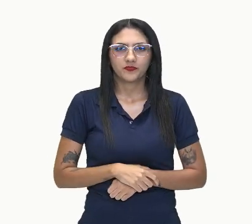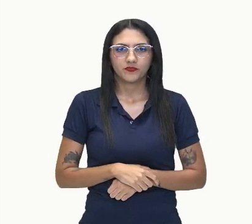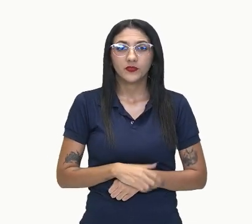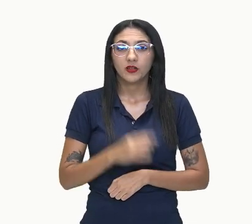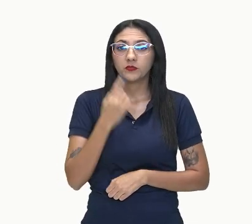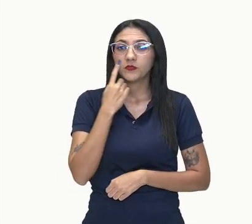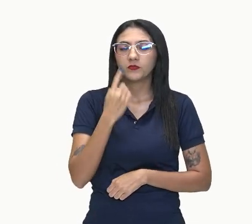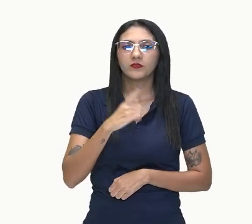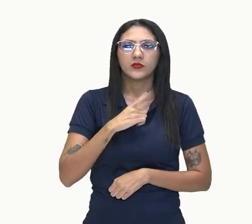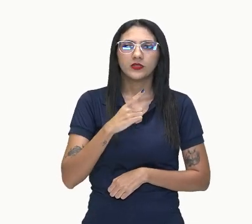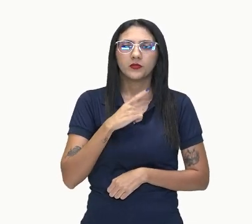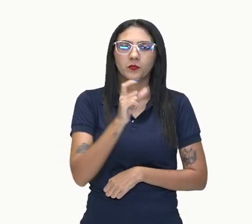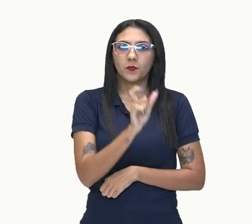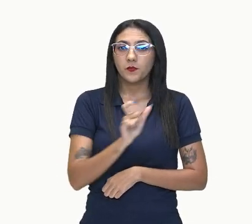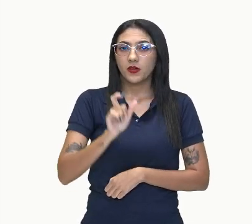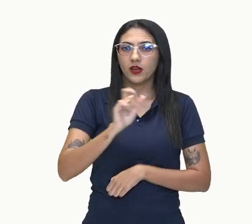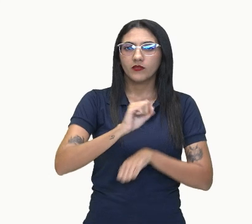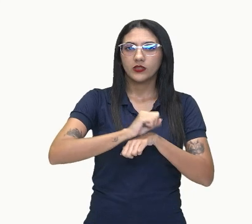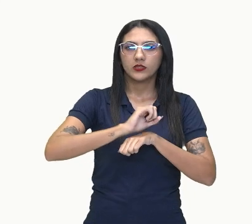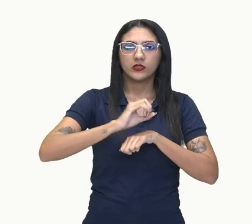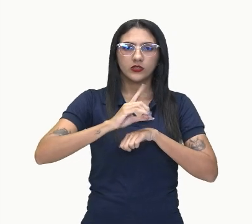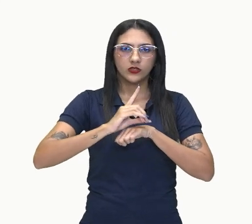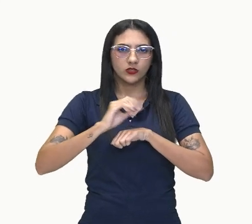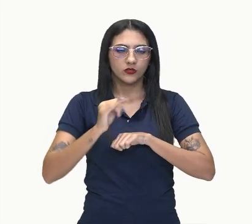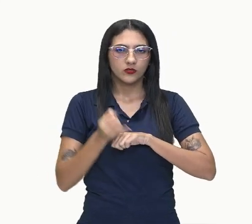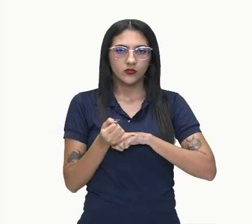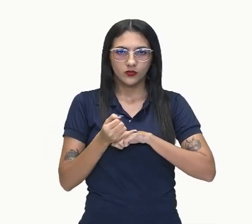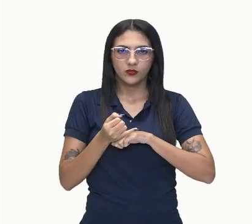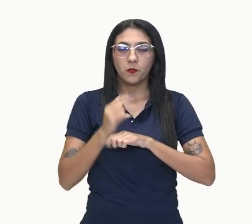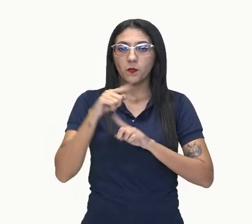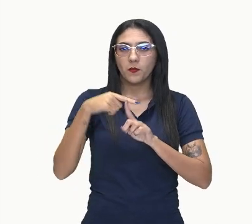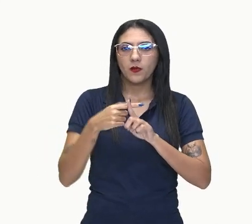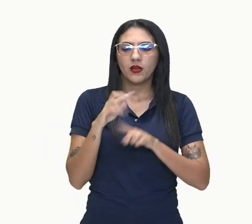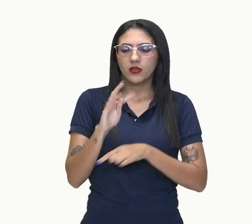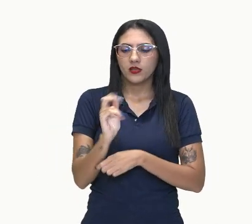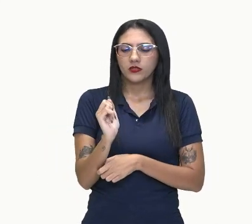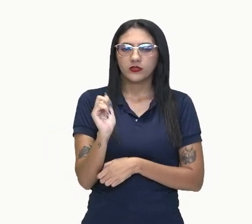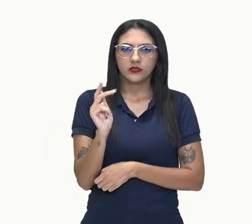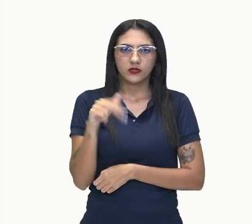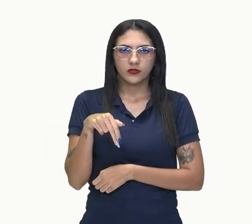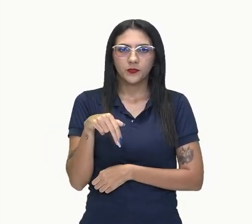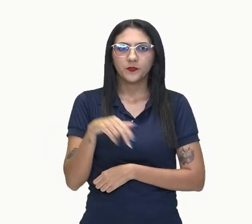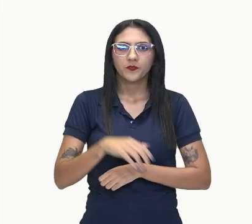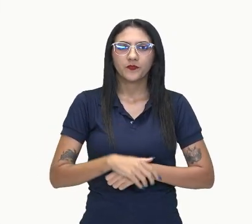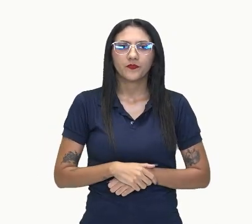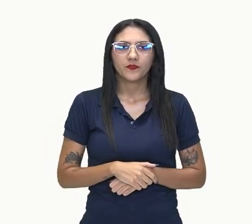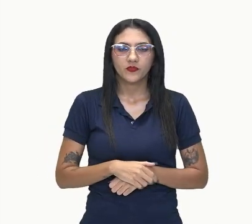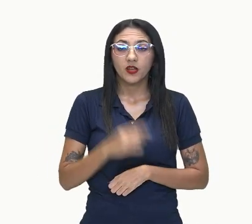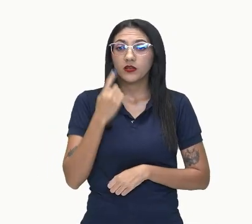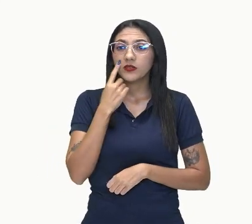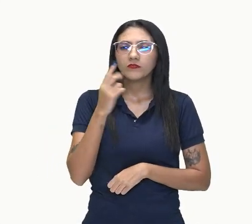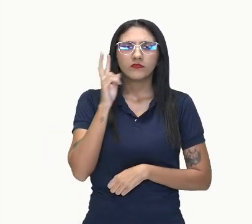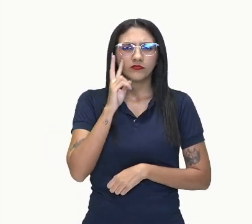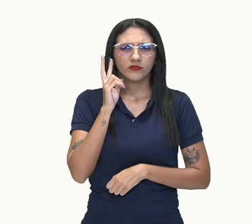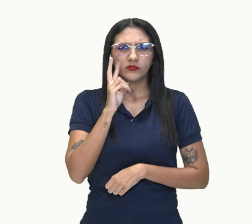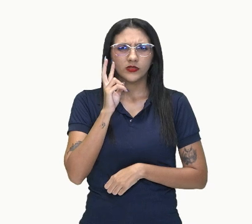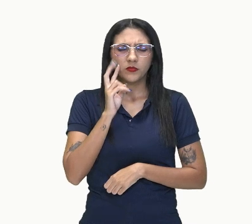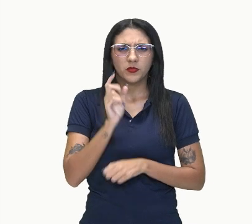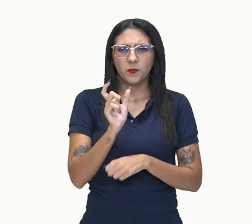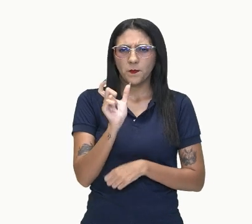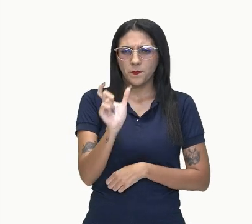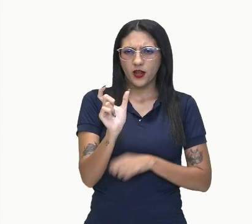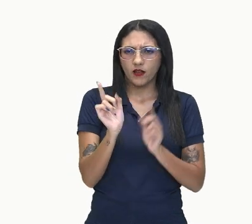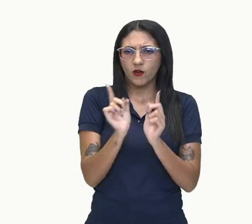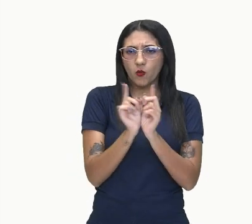o adjetivo e o than. Lembra que para o curto eu não vou usar esse more aqui, né? Lembra que para